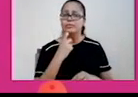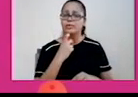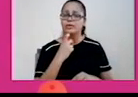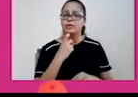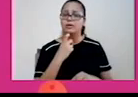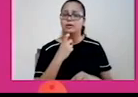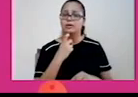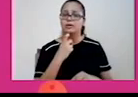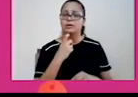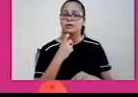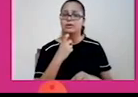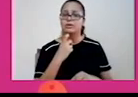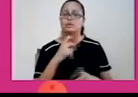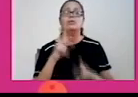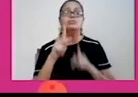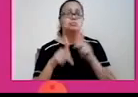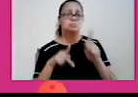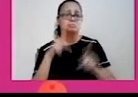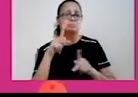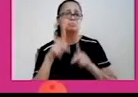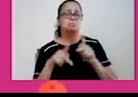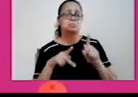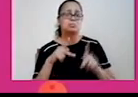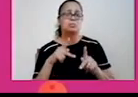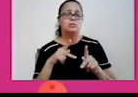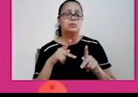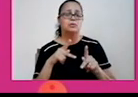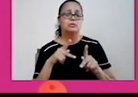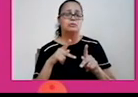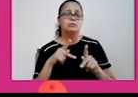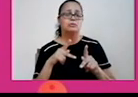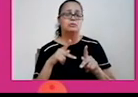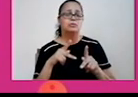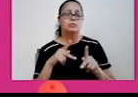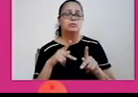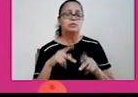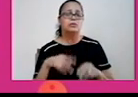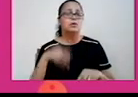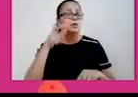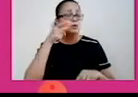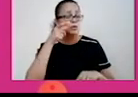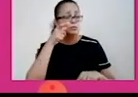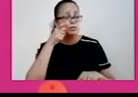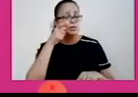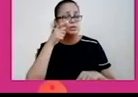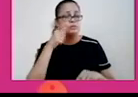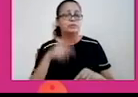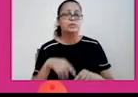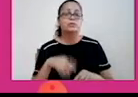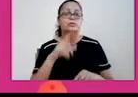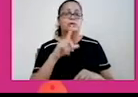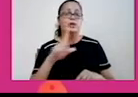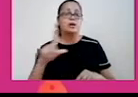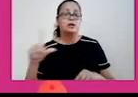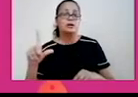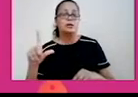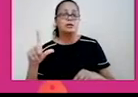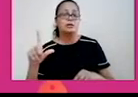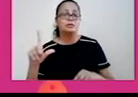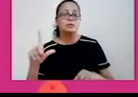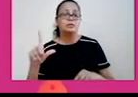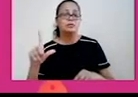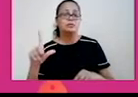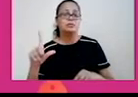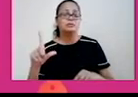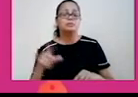alta densidade demográfica, ou seja, maior concentração de população. A gente pode observar, né, que está aqui na porção leste do continente, na